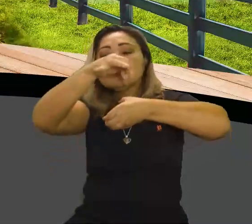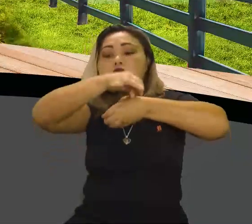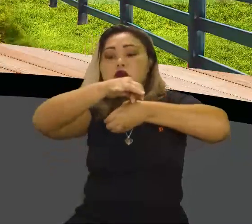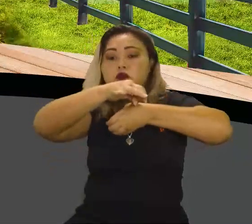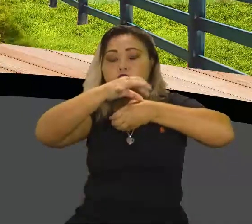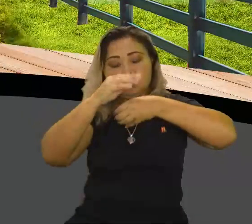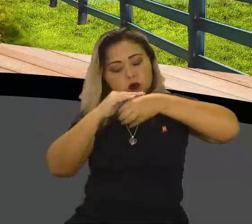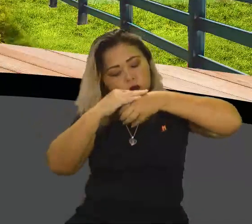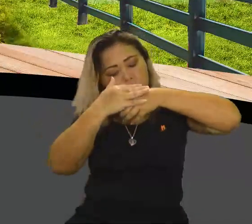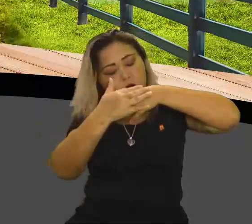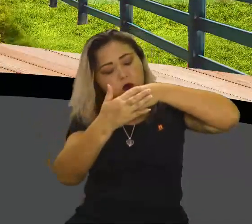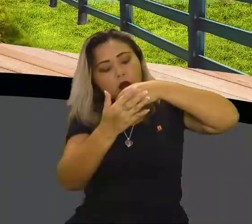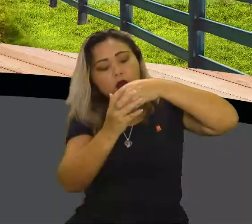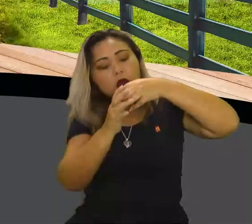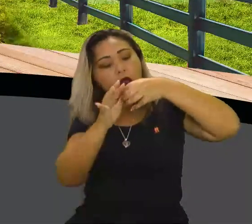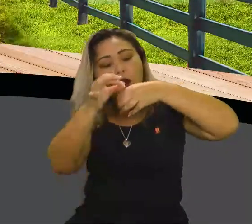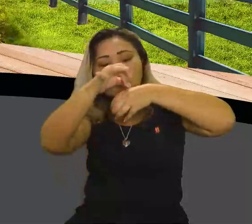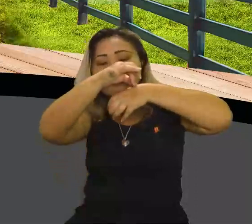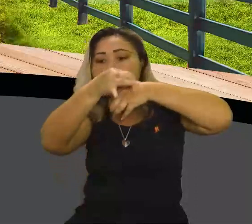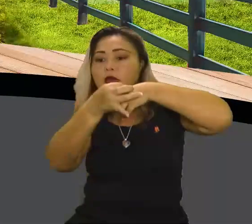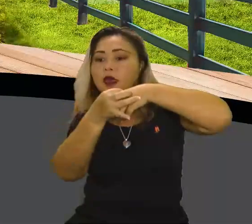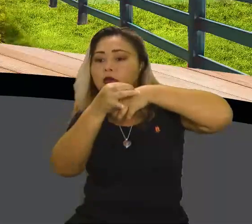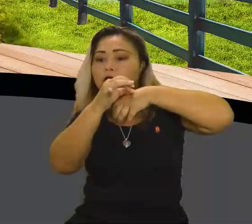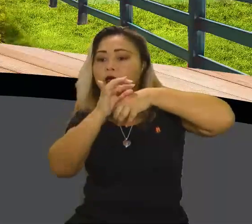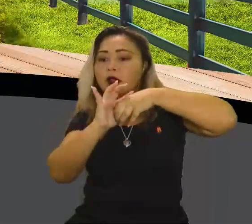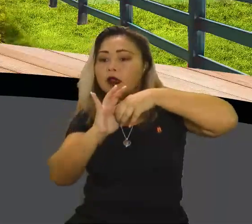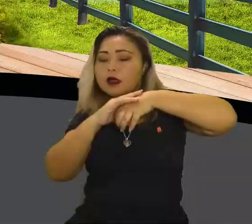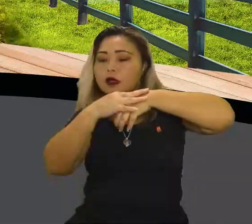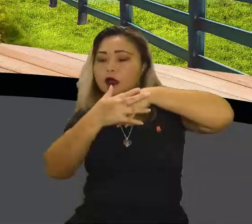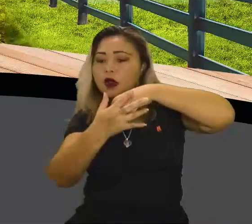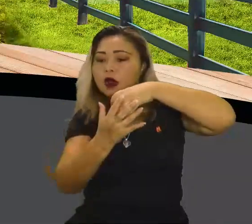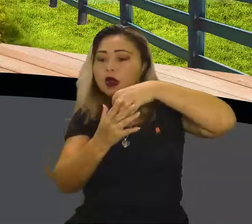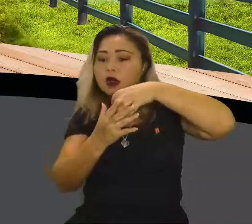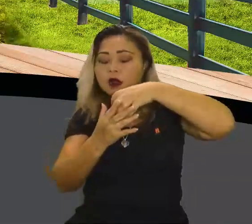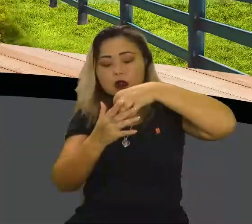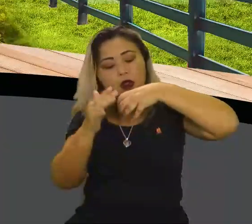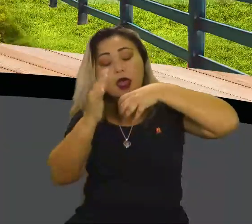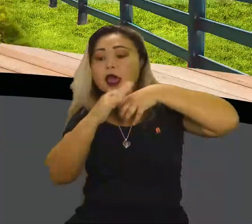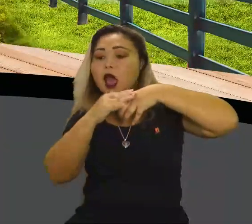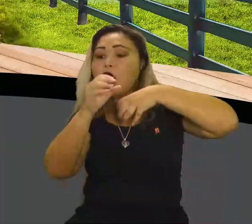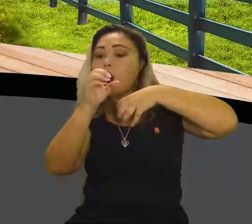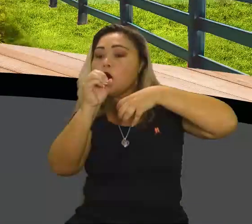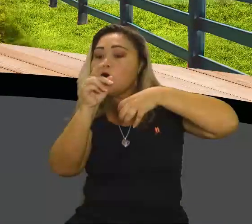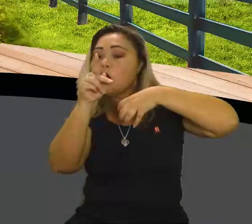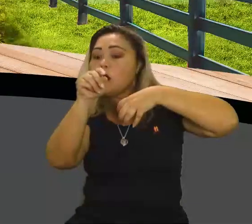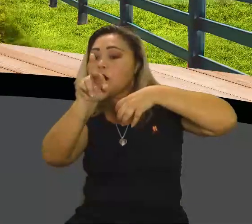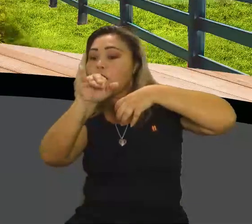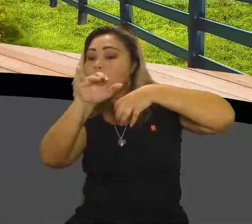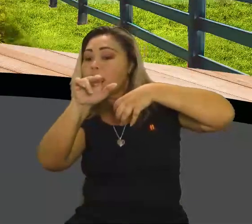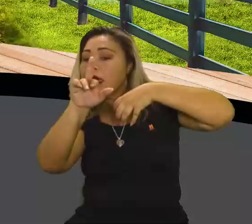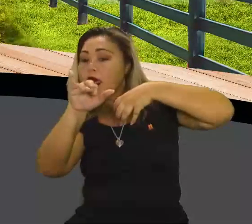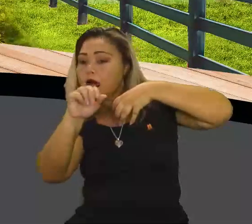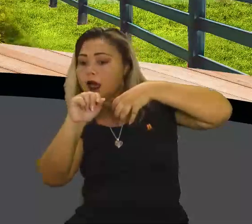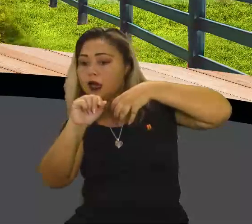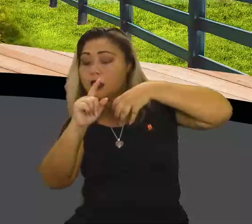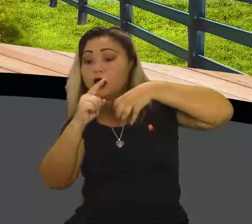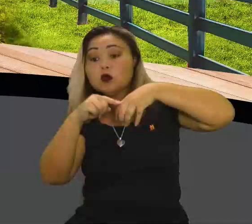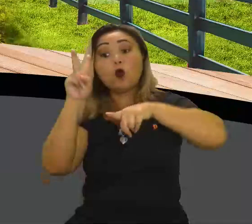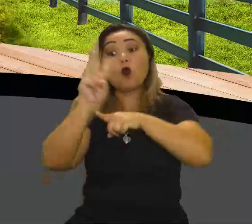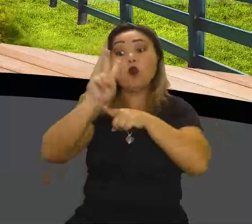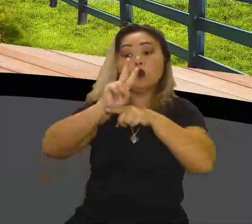determinadas estruturas dessas abelhas que fazem com que essa operária ela só cuida do